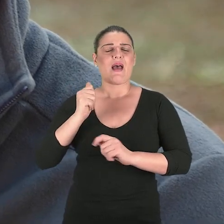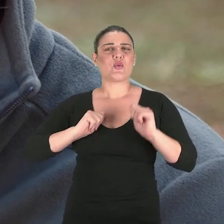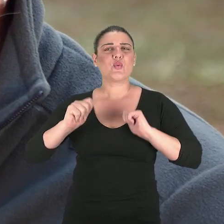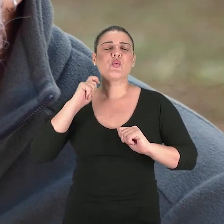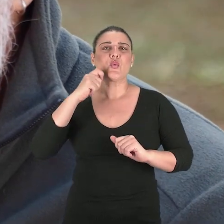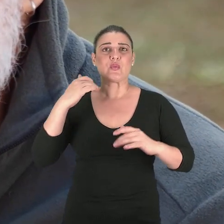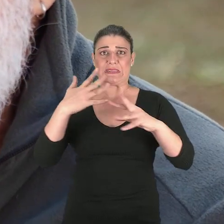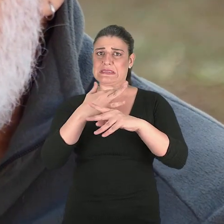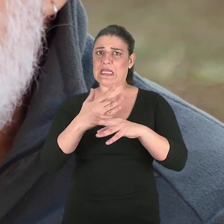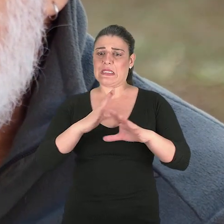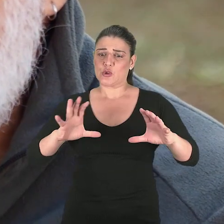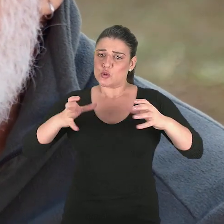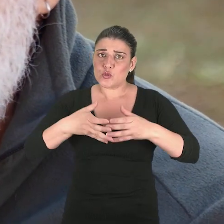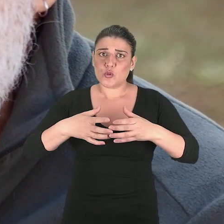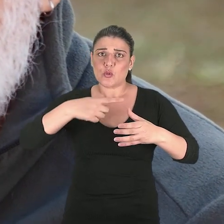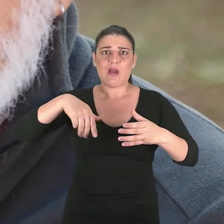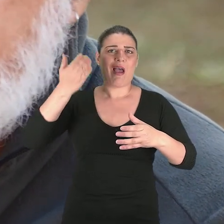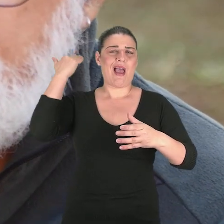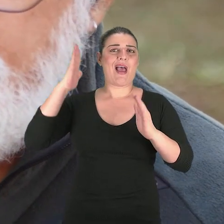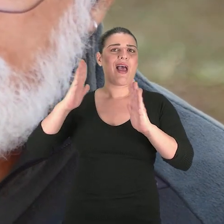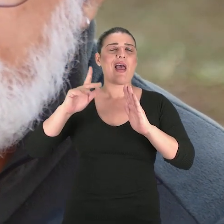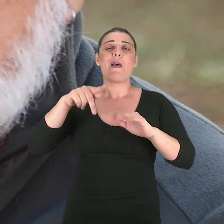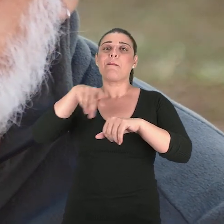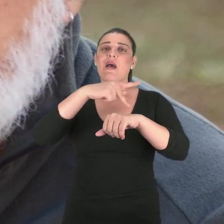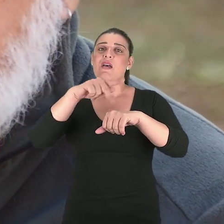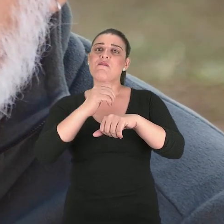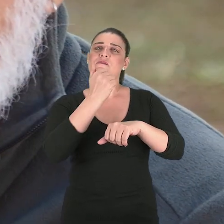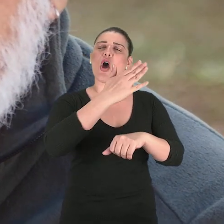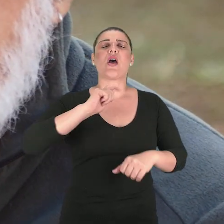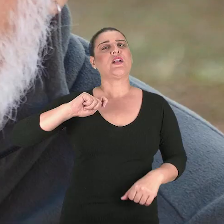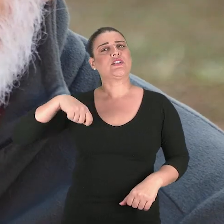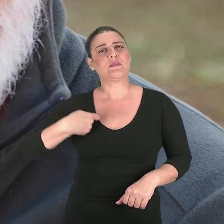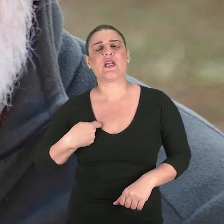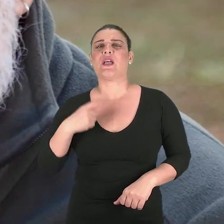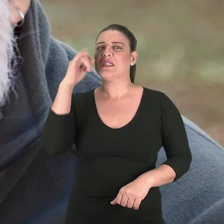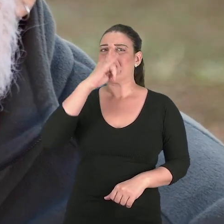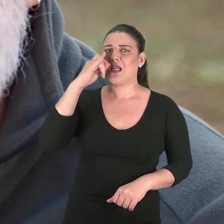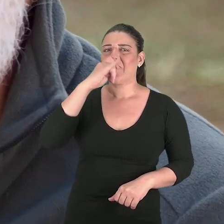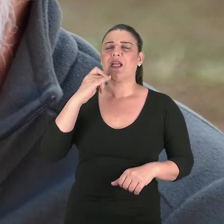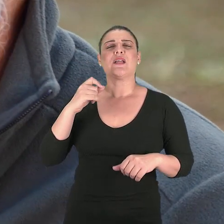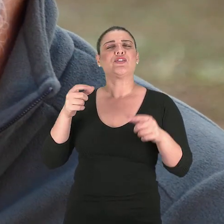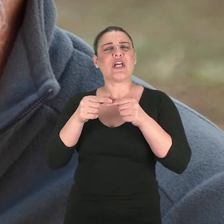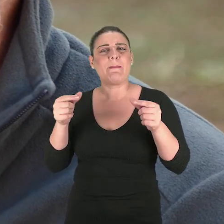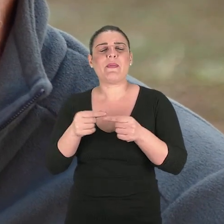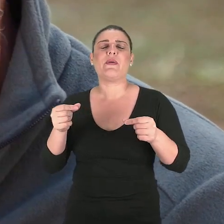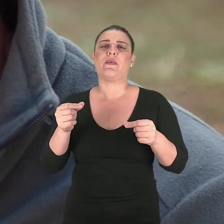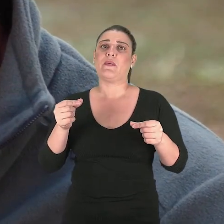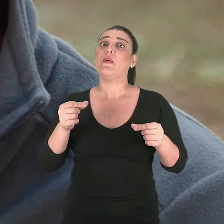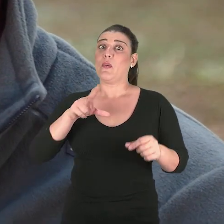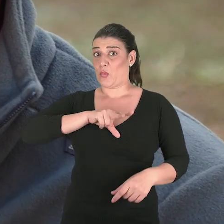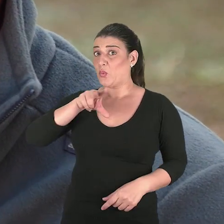uniram. E a grande maioria desses artistas naquela época eram estrangeiros, eram espanhóis, eram italianos, eram japoneses, né,